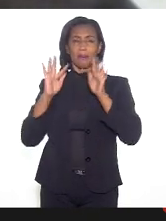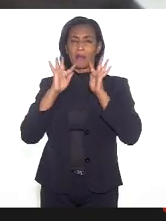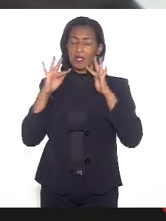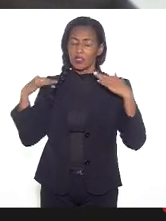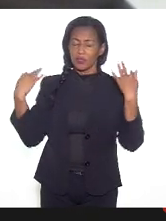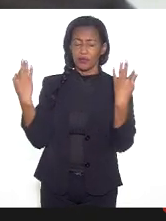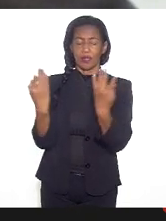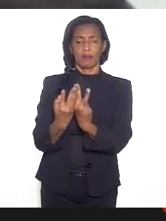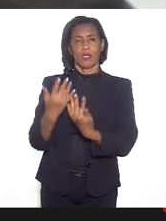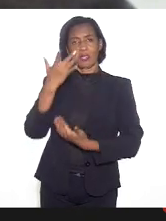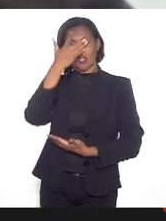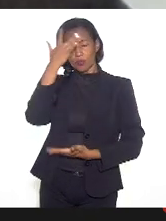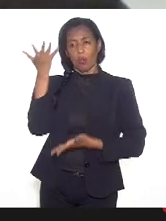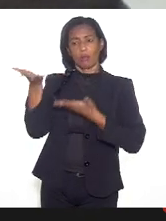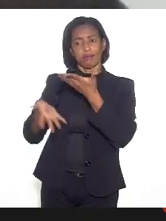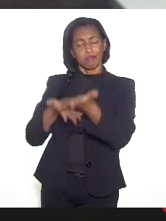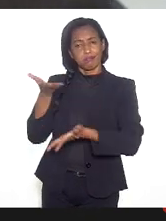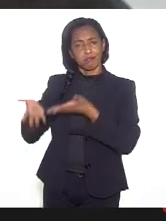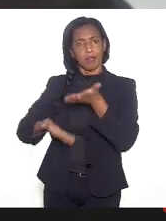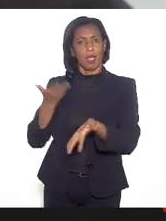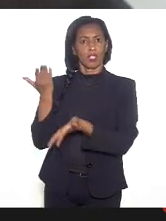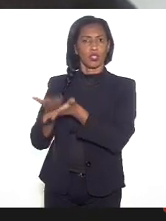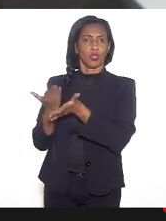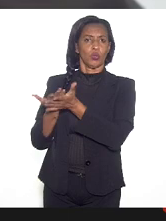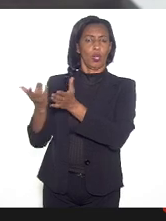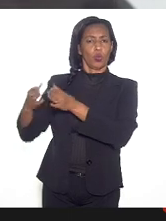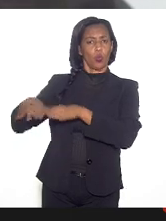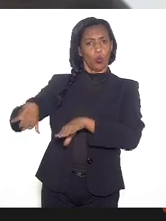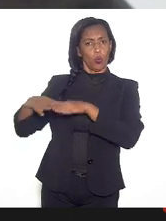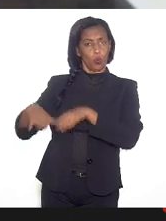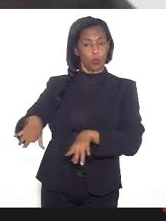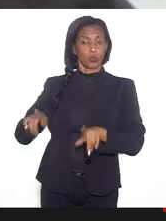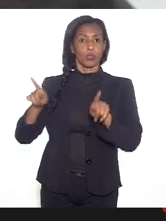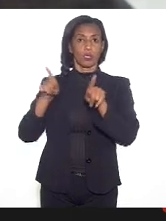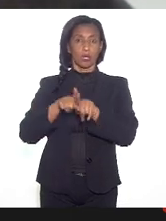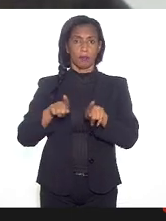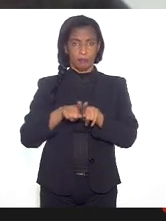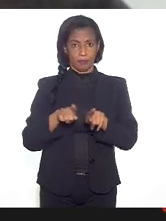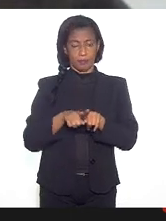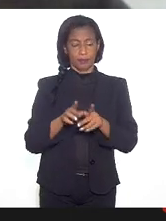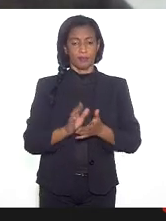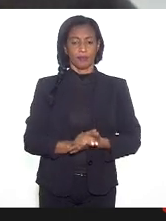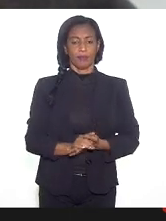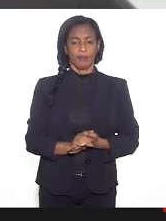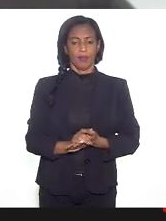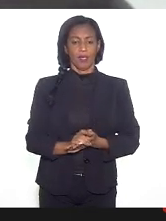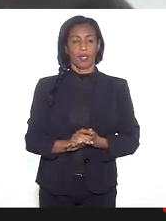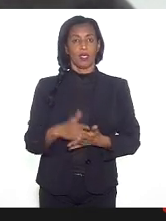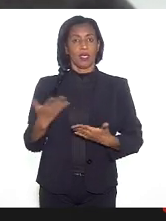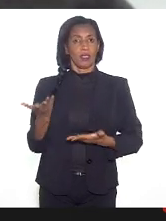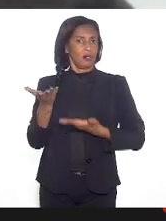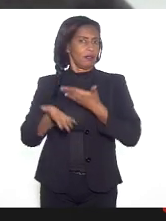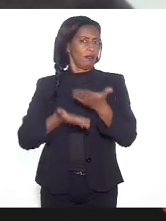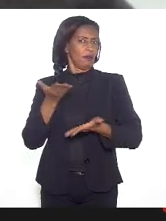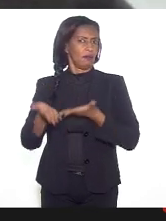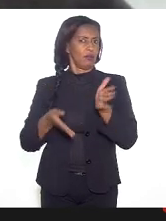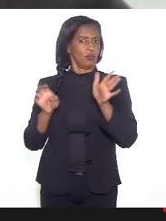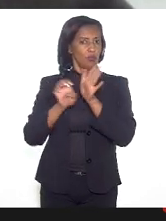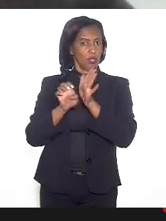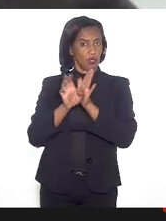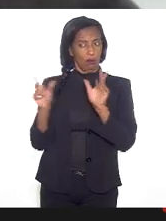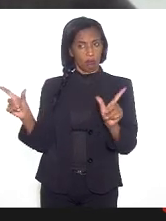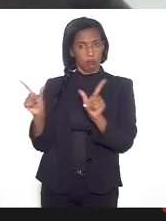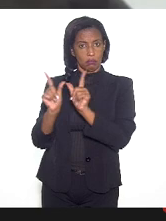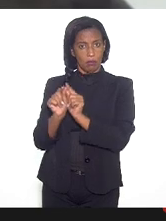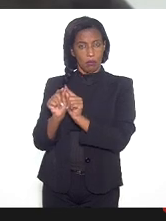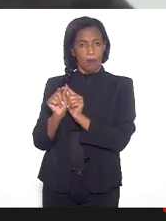famílias, para as pessoas que se dedicaram ao concurso público. Além disso, eu, em se tratando de um edital simplificado para